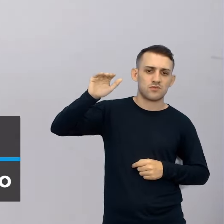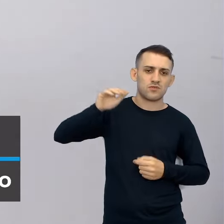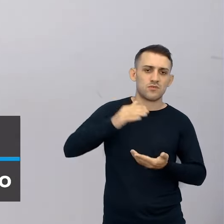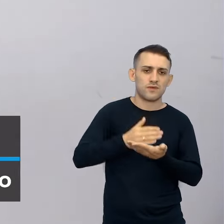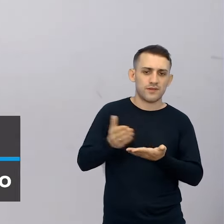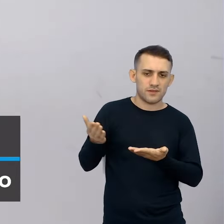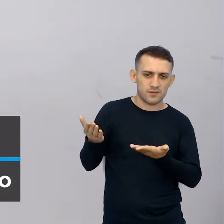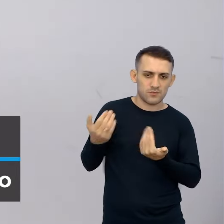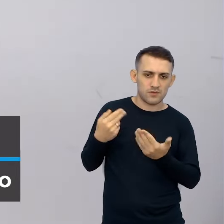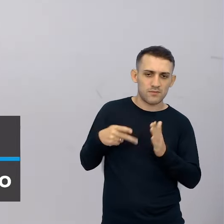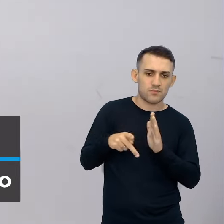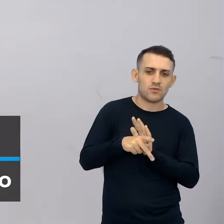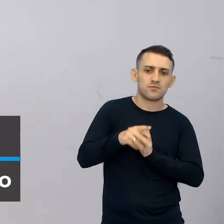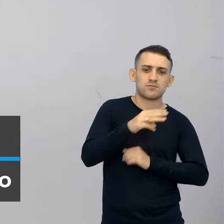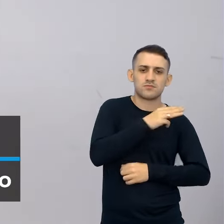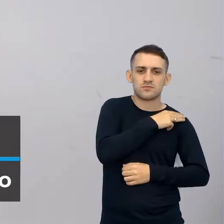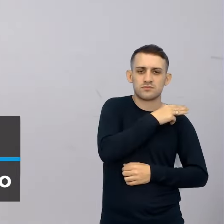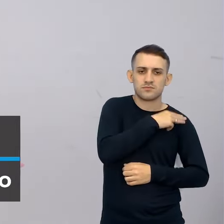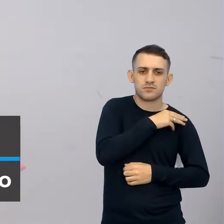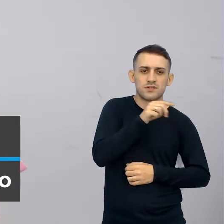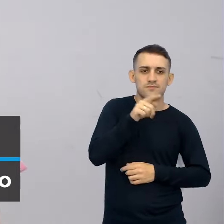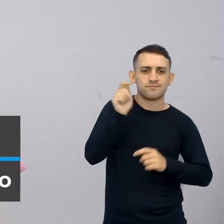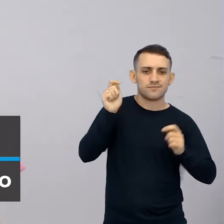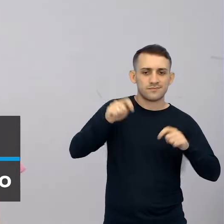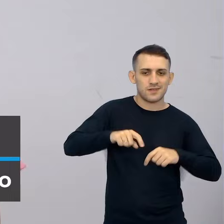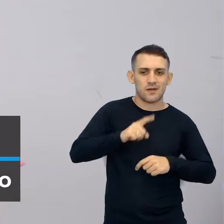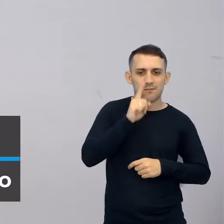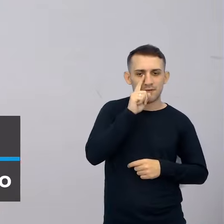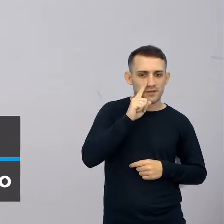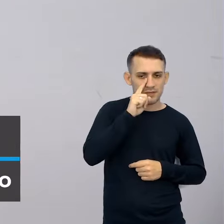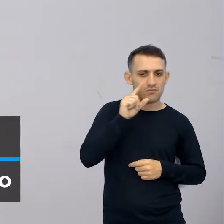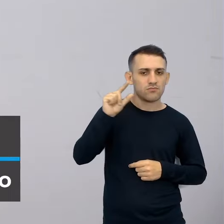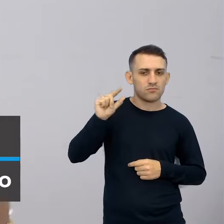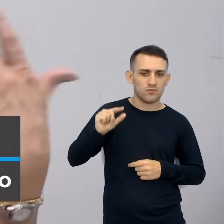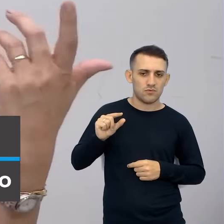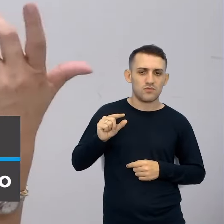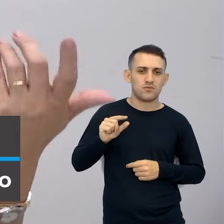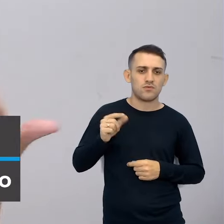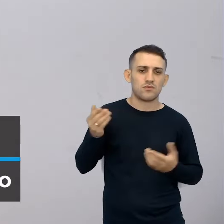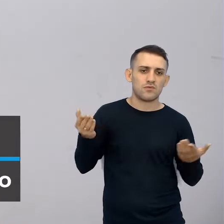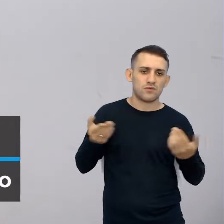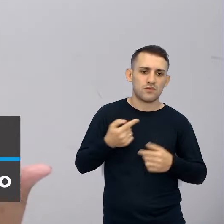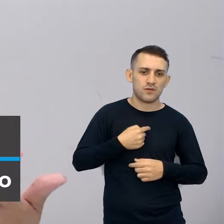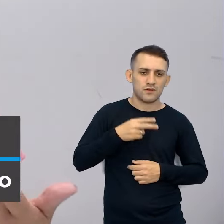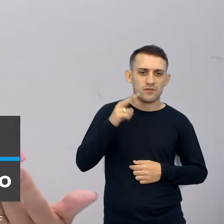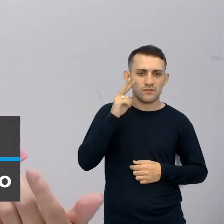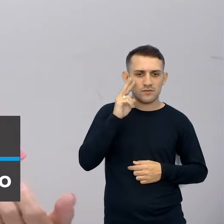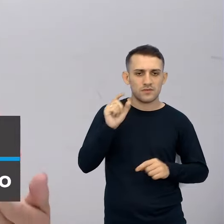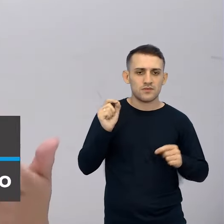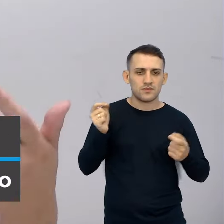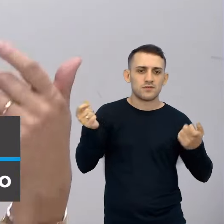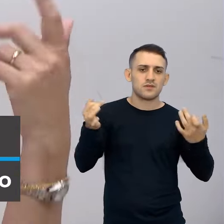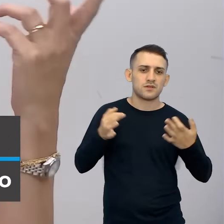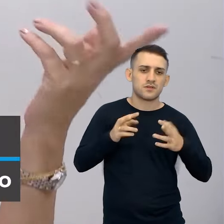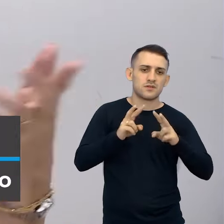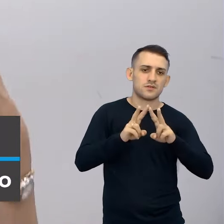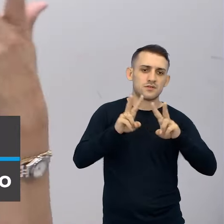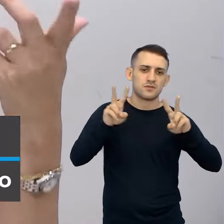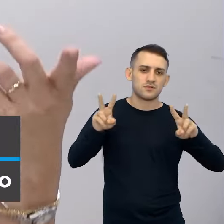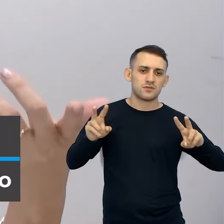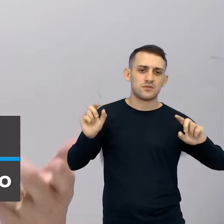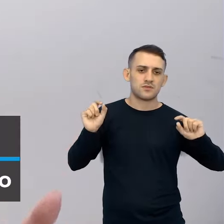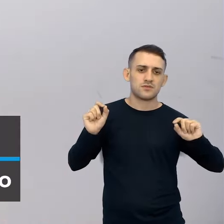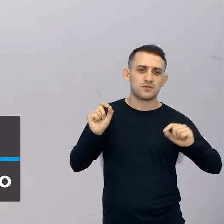vai chegar no ensino médio, ela também corra menos riscos, né? Hoje eu ouvi falando também dessa questão que